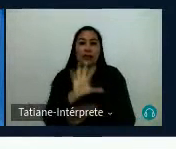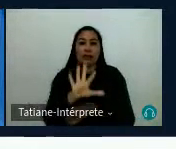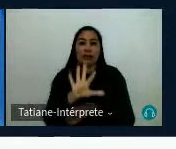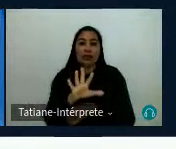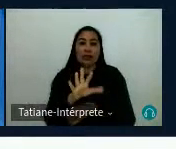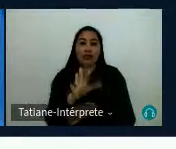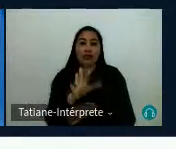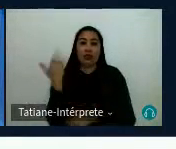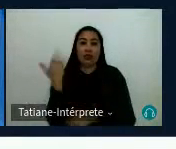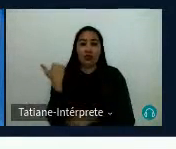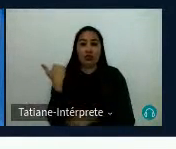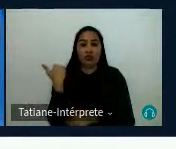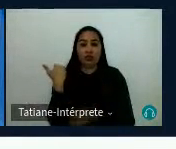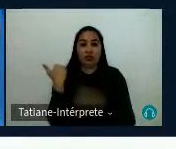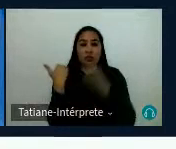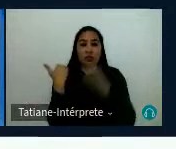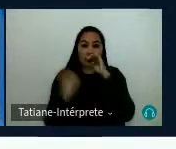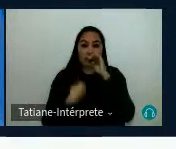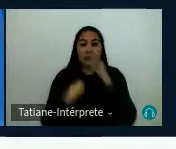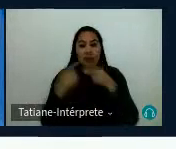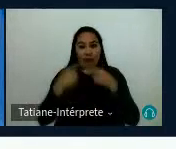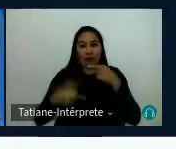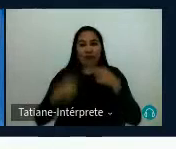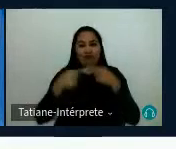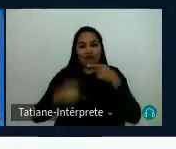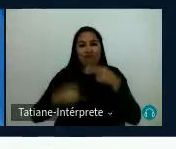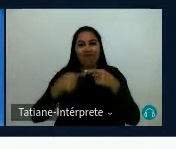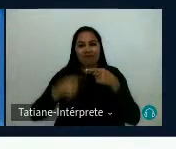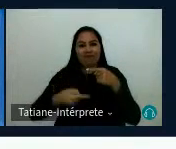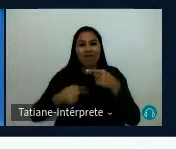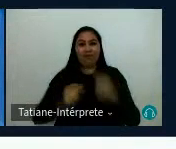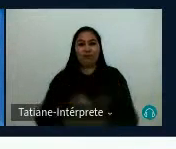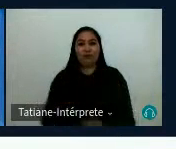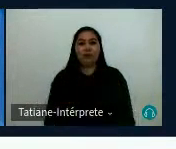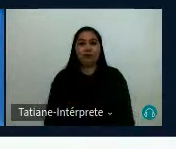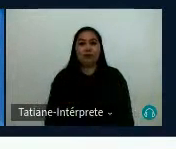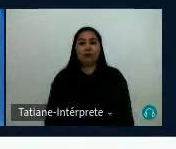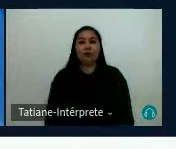estava caindo, já estava isso.